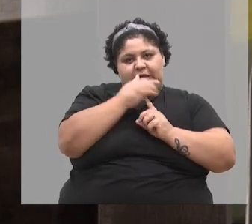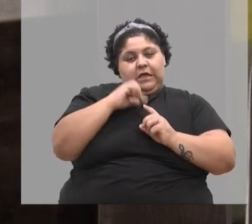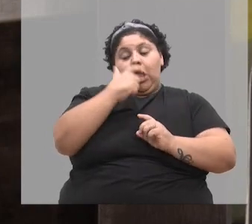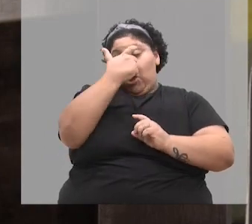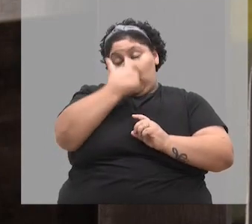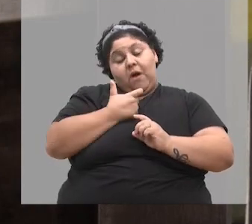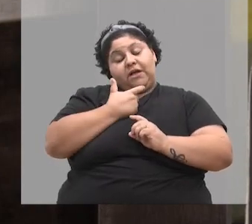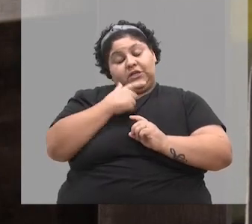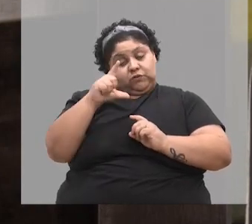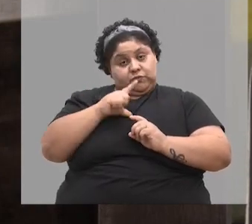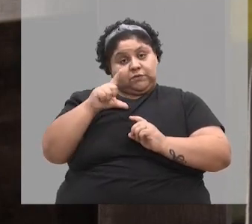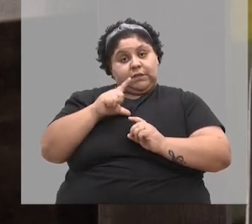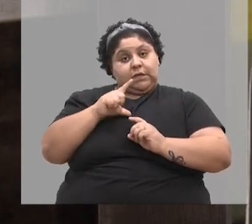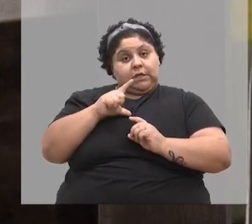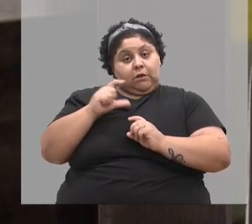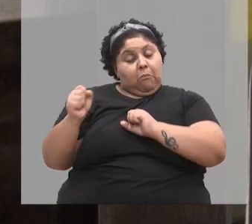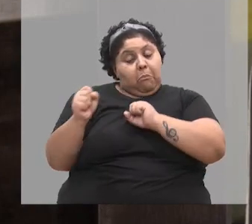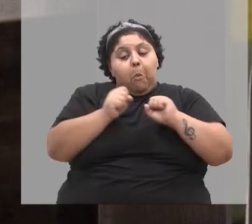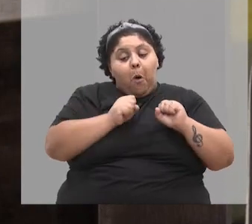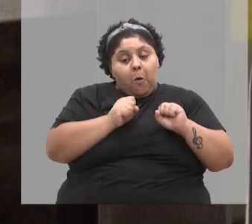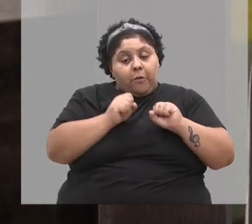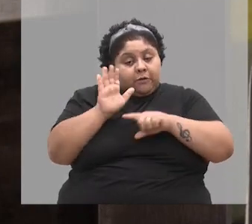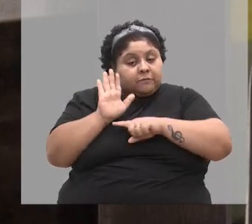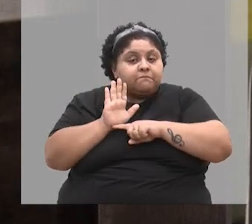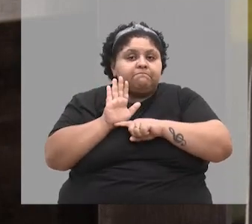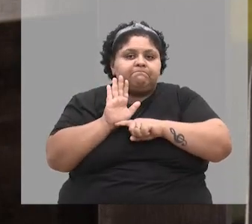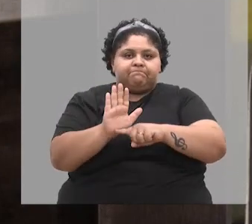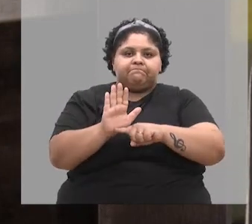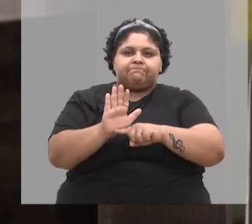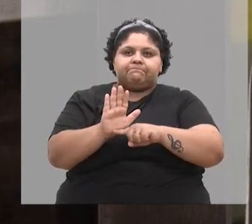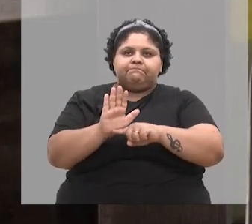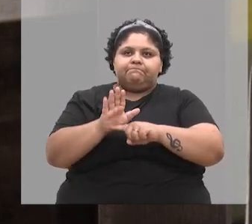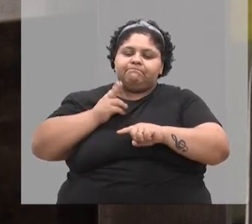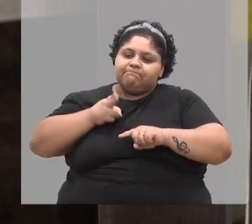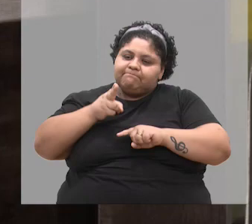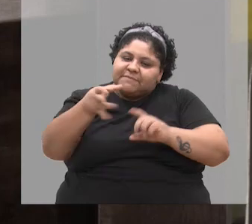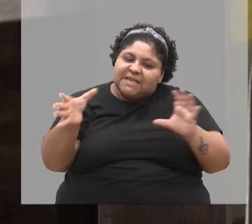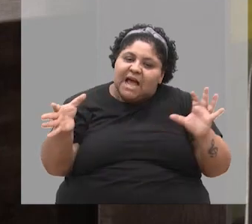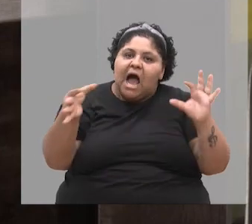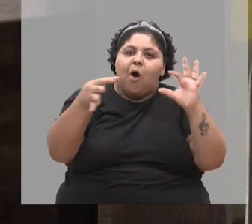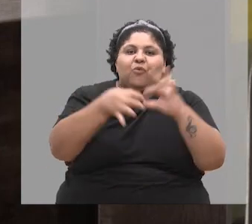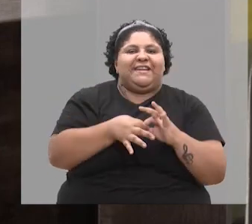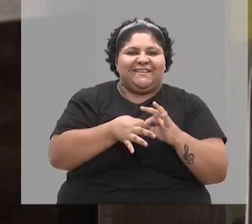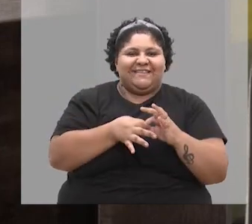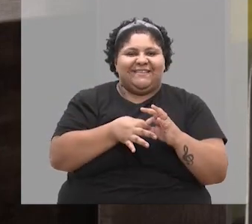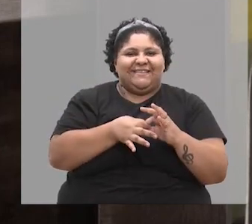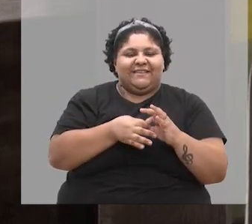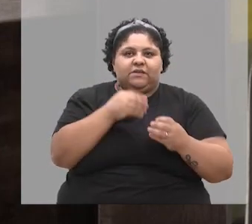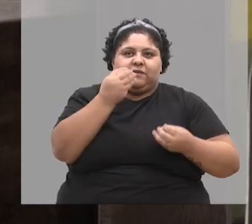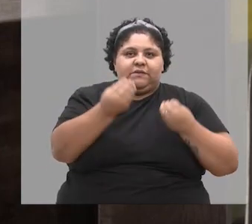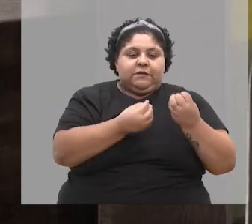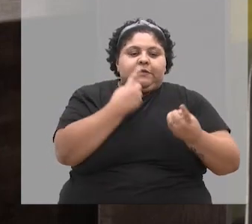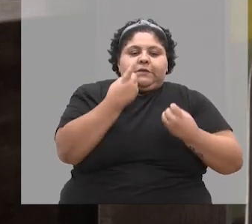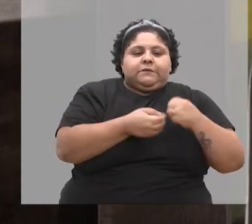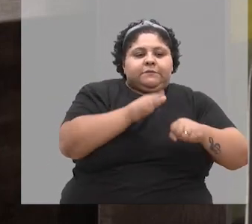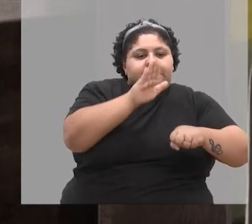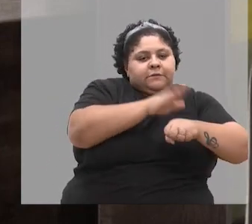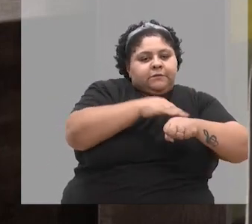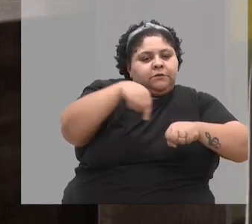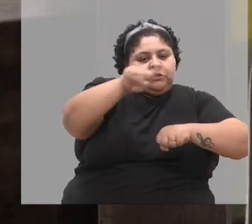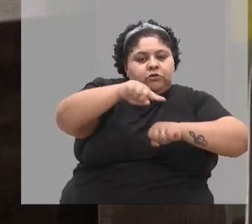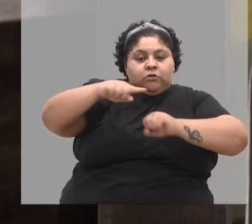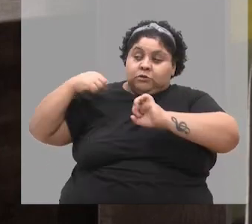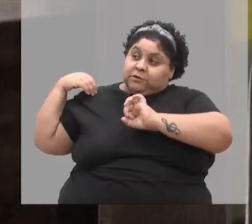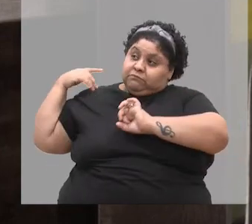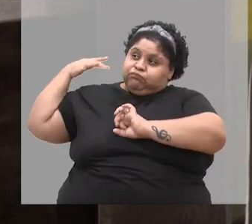cidade acolhedora. Eu acho que a gente tem cada vez mais condições de ajudar esses segmentos a se unirem. Porque, assim